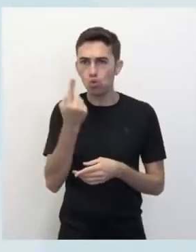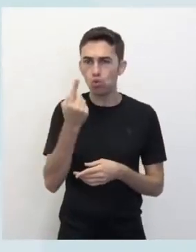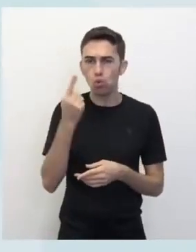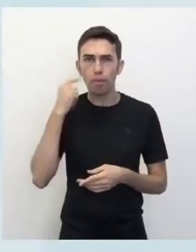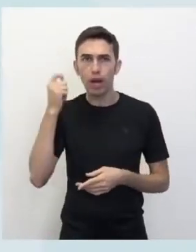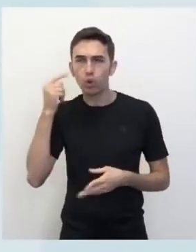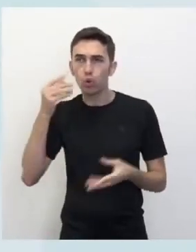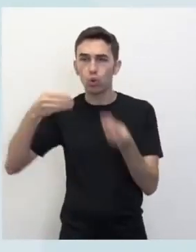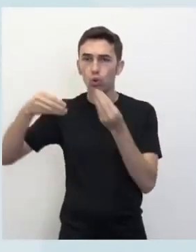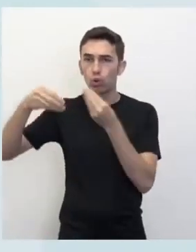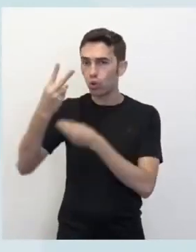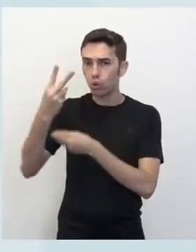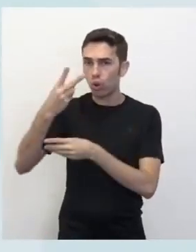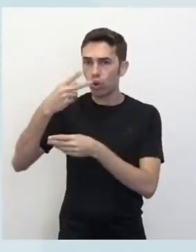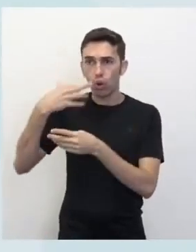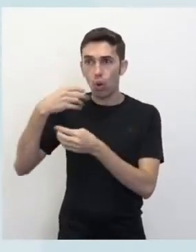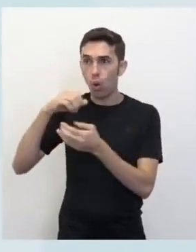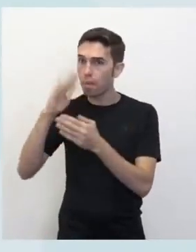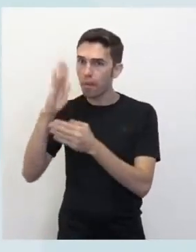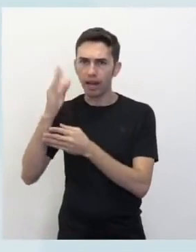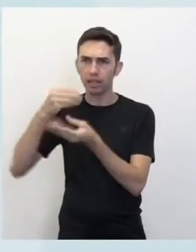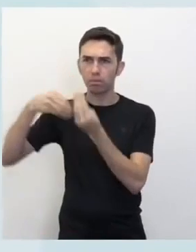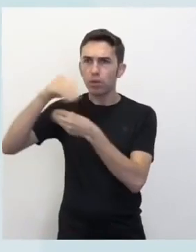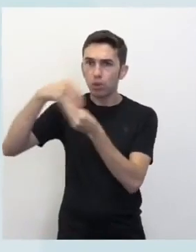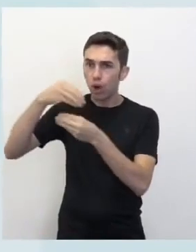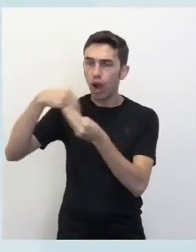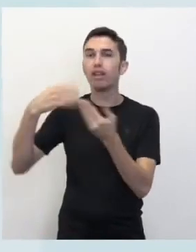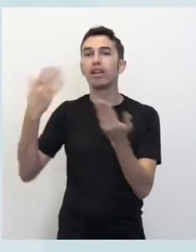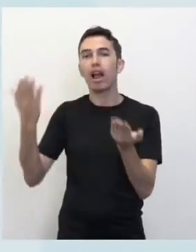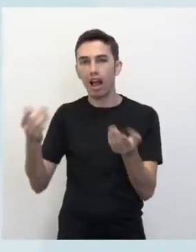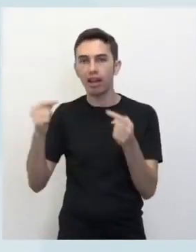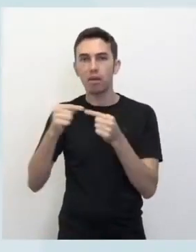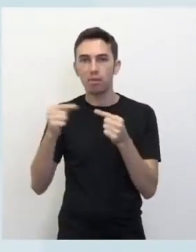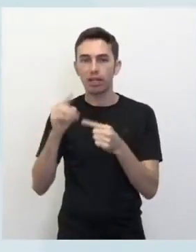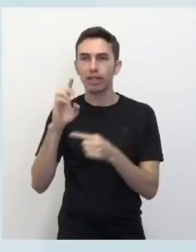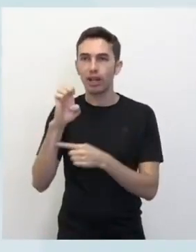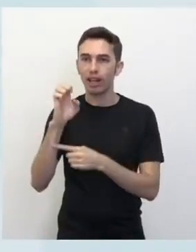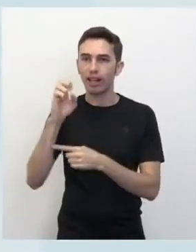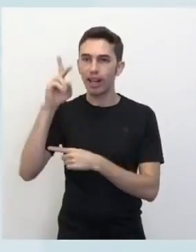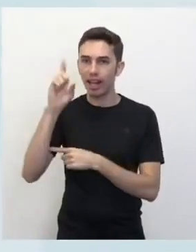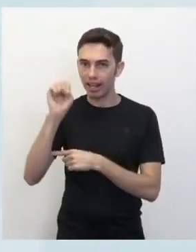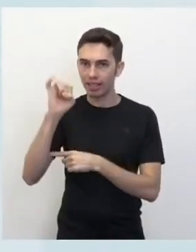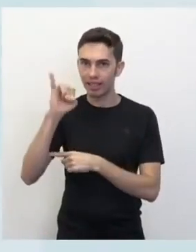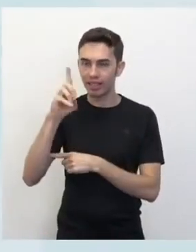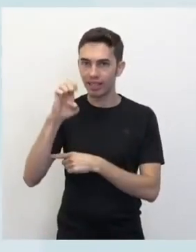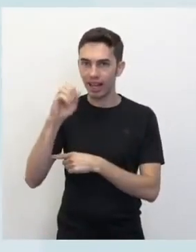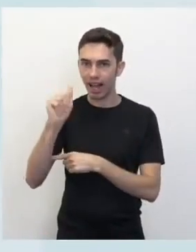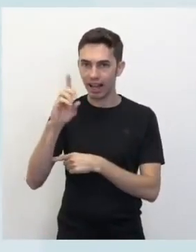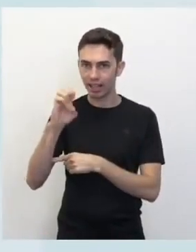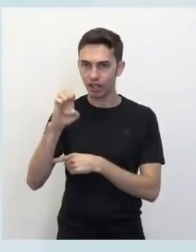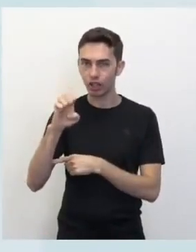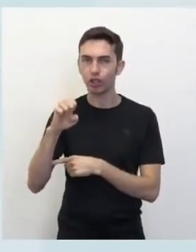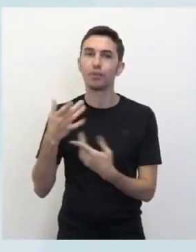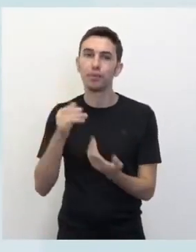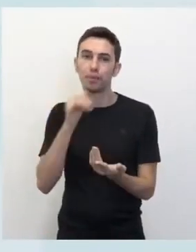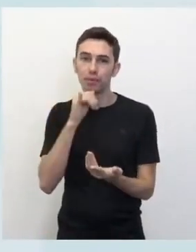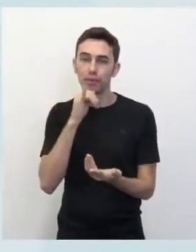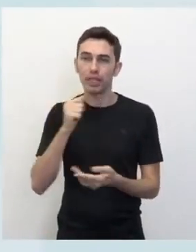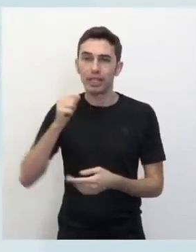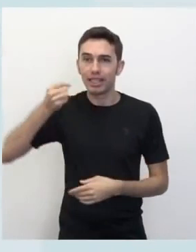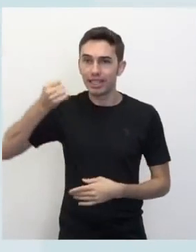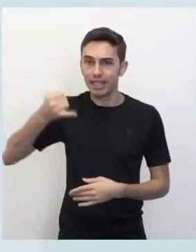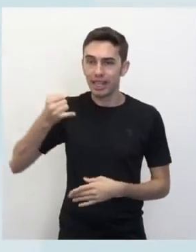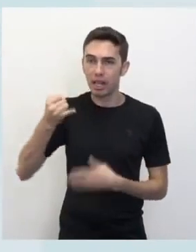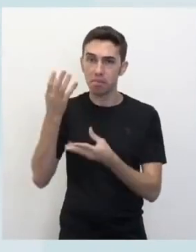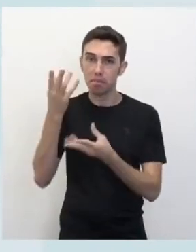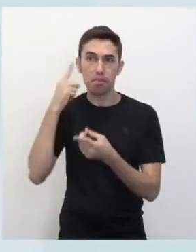grande conjunto de timbre simultaneamente, dizemos que a música em questão tem uma grande densidade sonora. A densidade faz-se uma